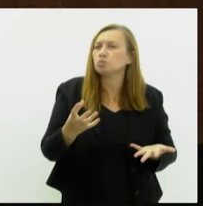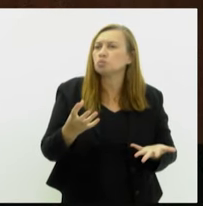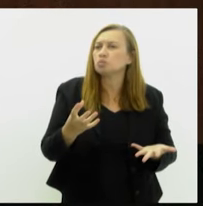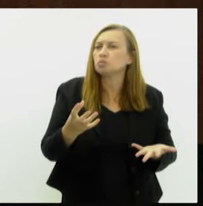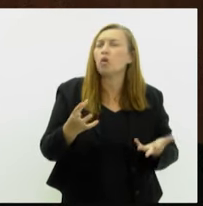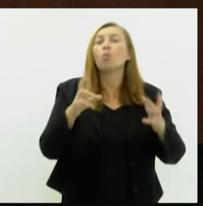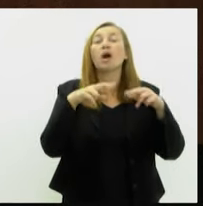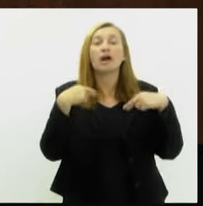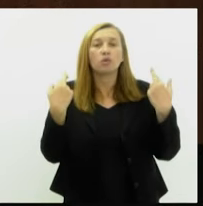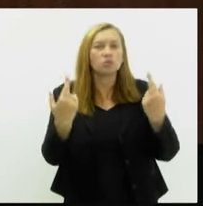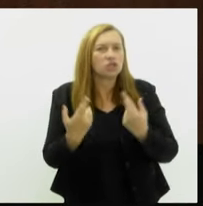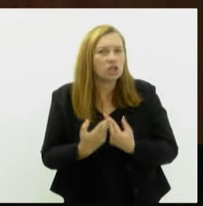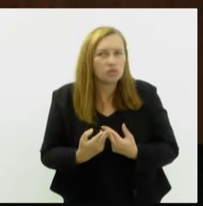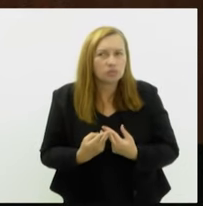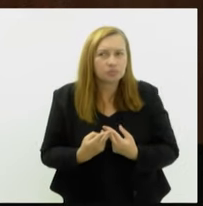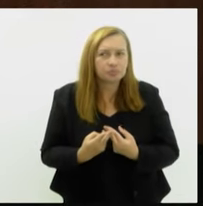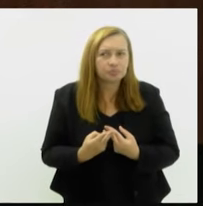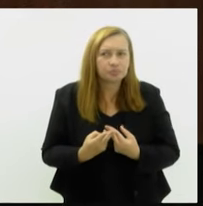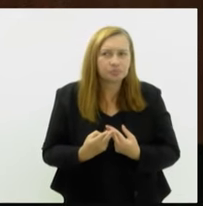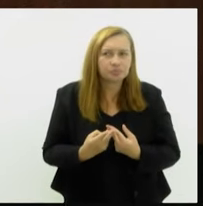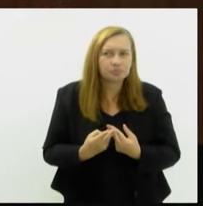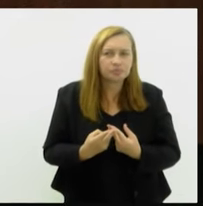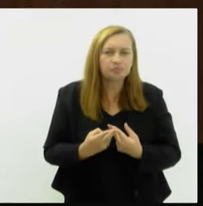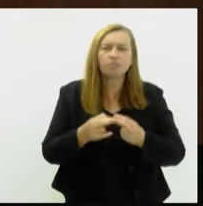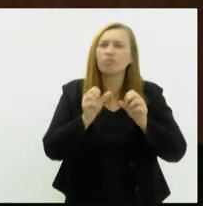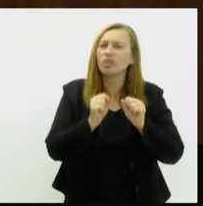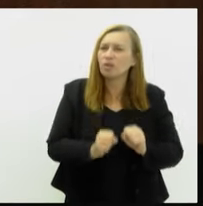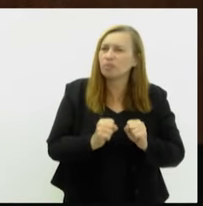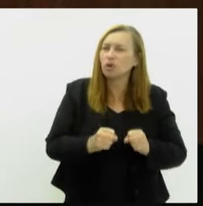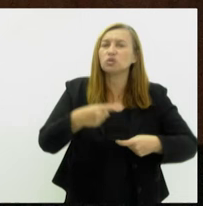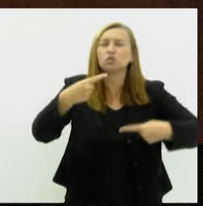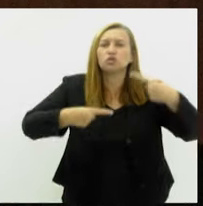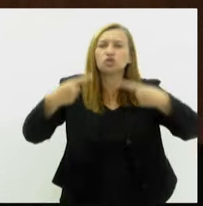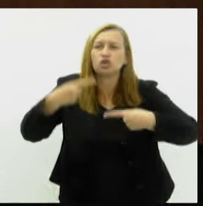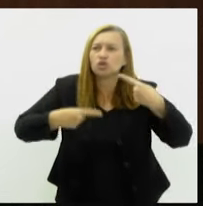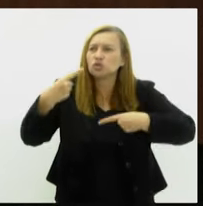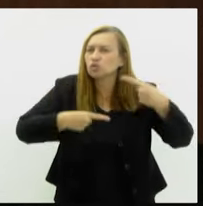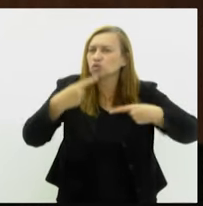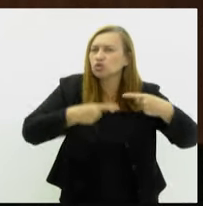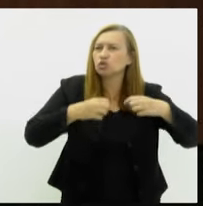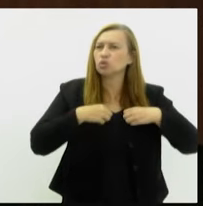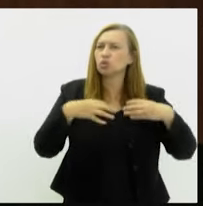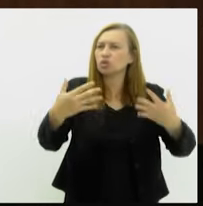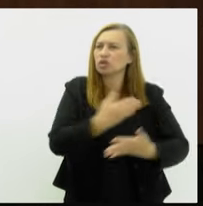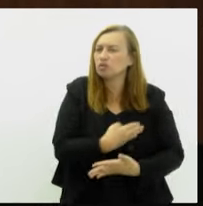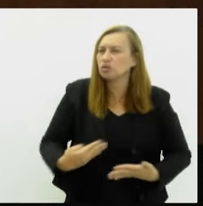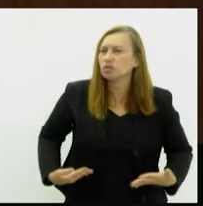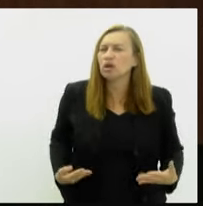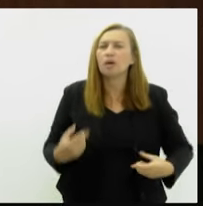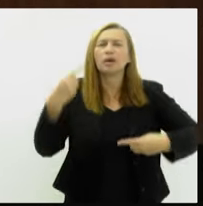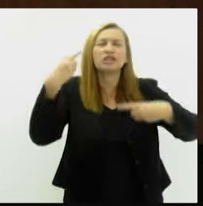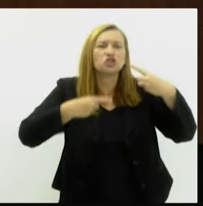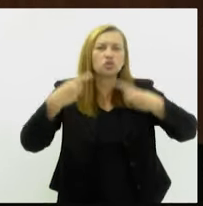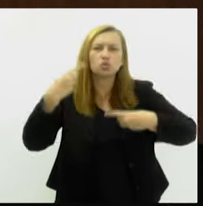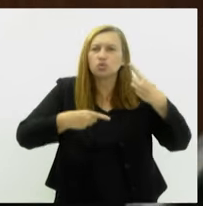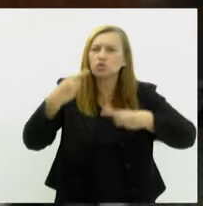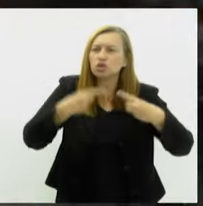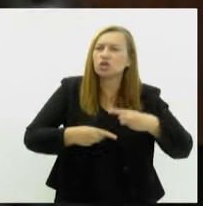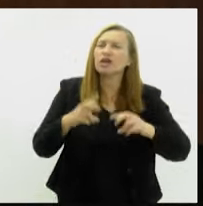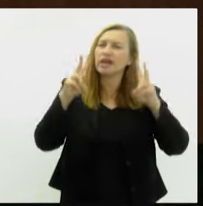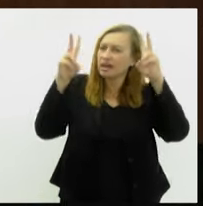uma reunião para que a gente possa discutir, uma audiência pública para a gente discutir